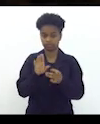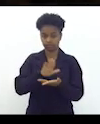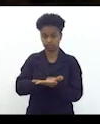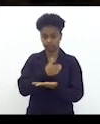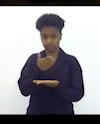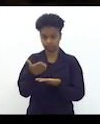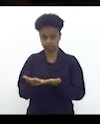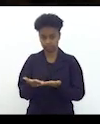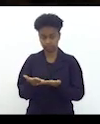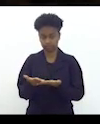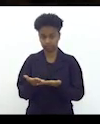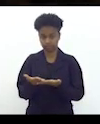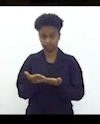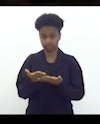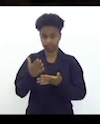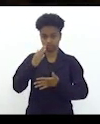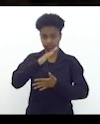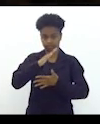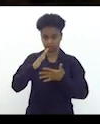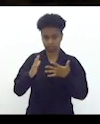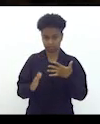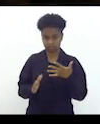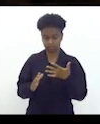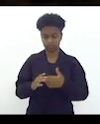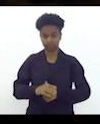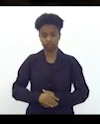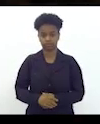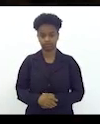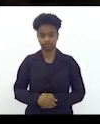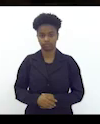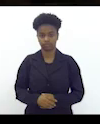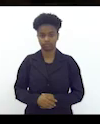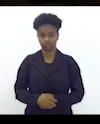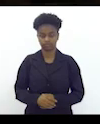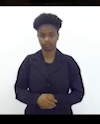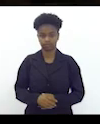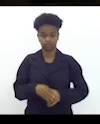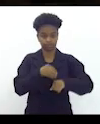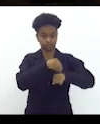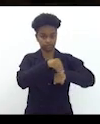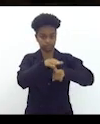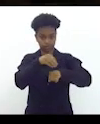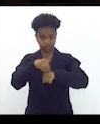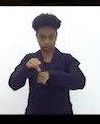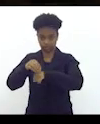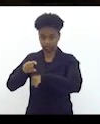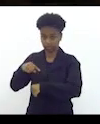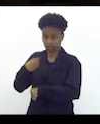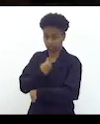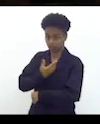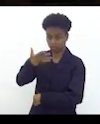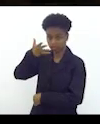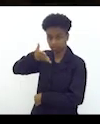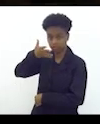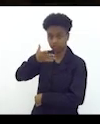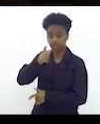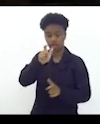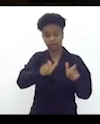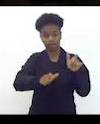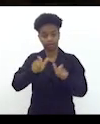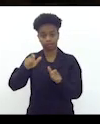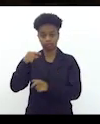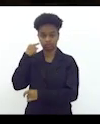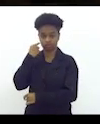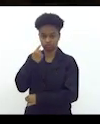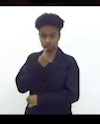intérprete da língua de Libras, que leva a nossa voz aos